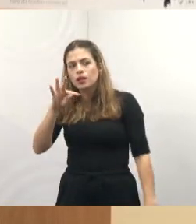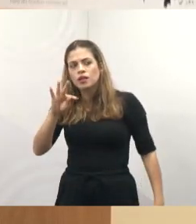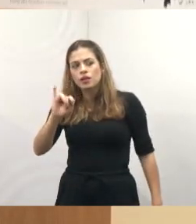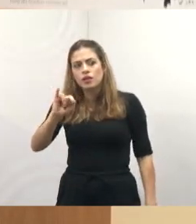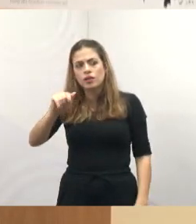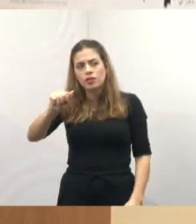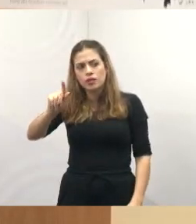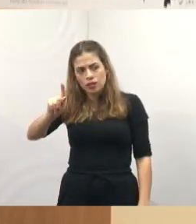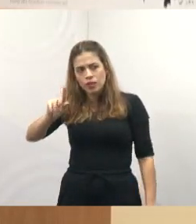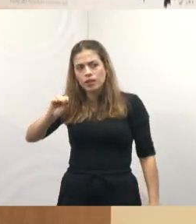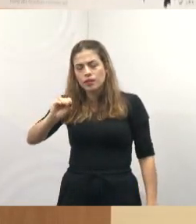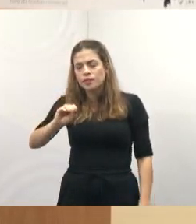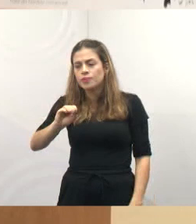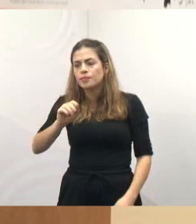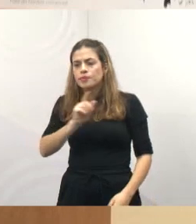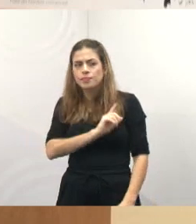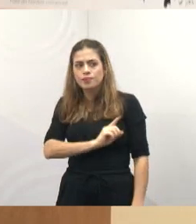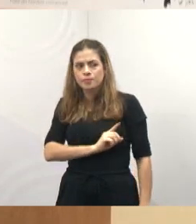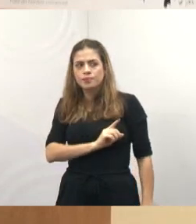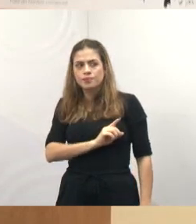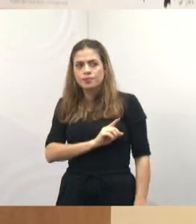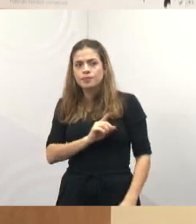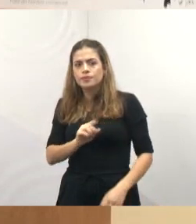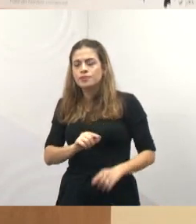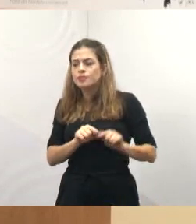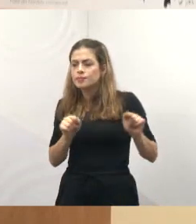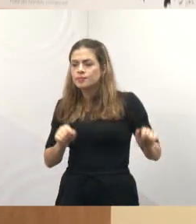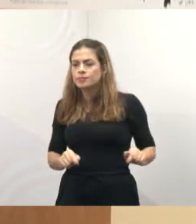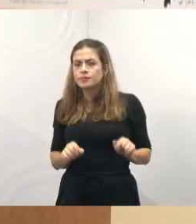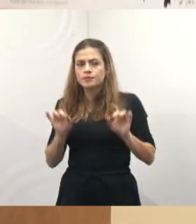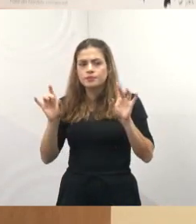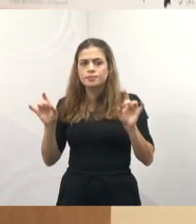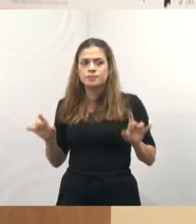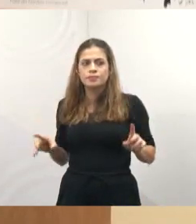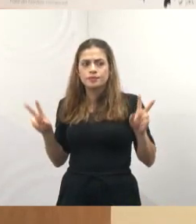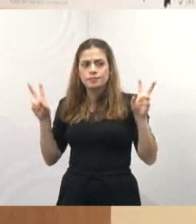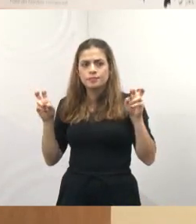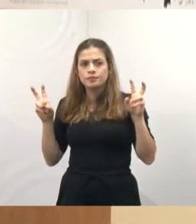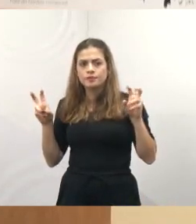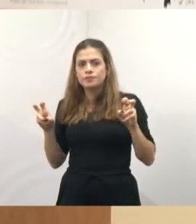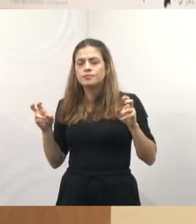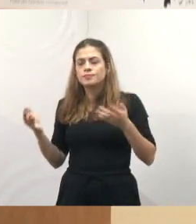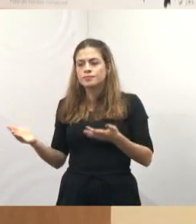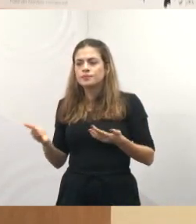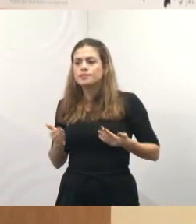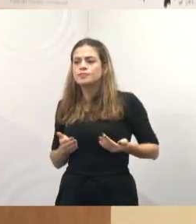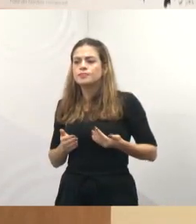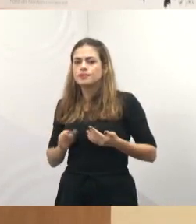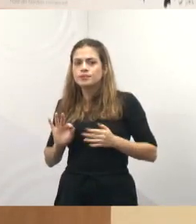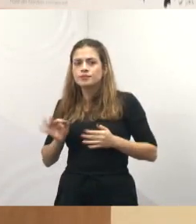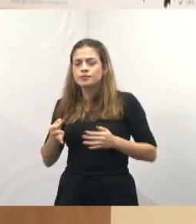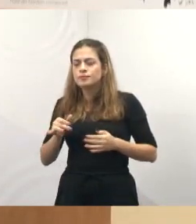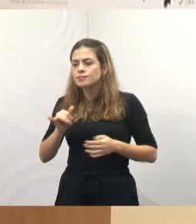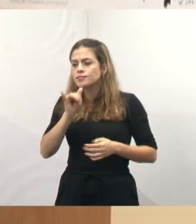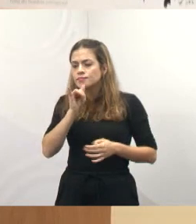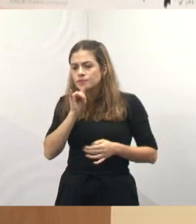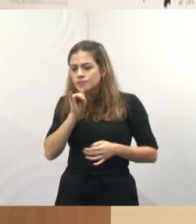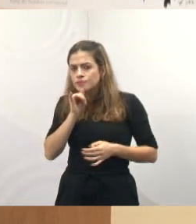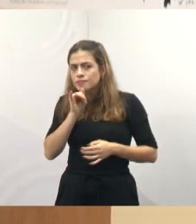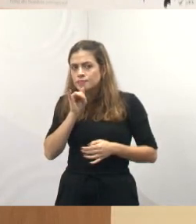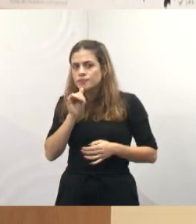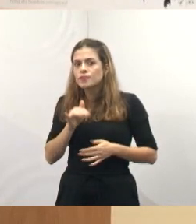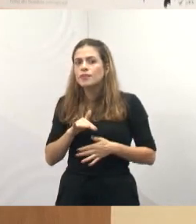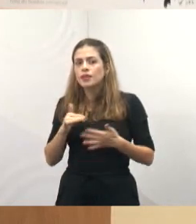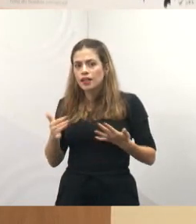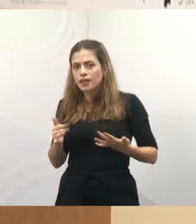nosso diretor do gabinete, que é especialista nessa matéria, e que nós implantamos em Jacareí, já está servindo de modelo, já estive em 2 seminários